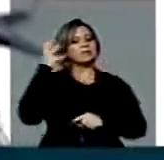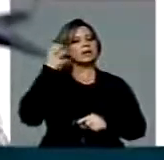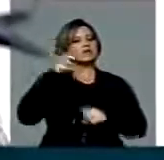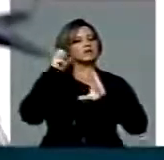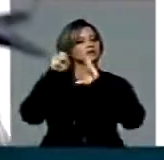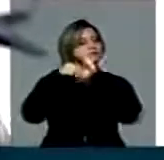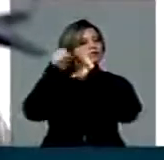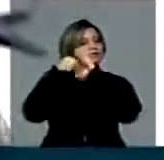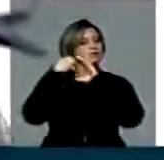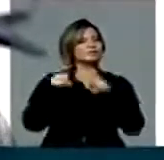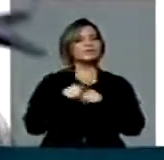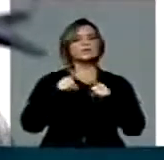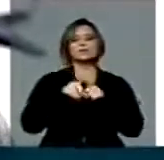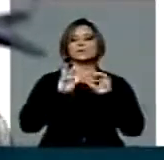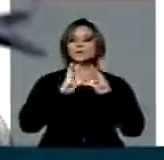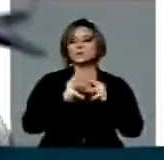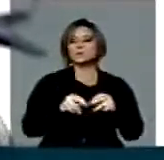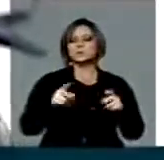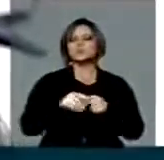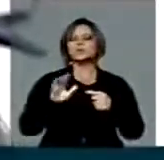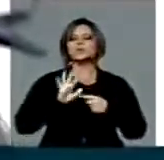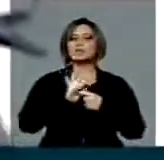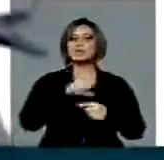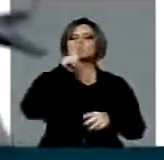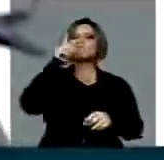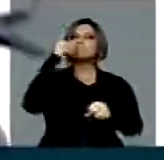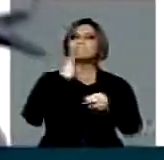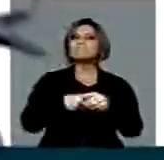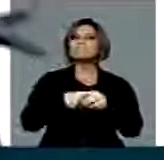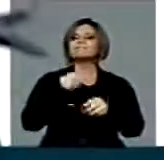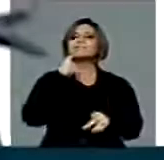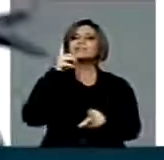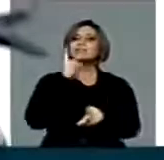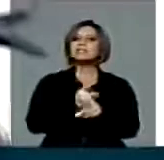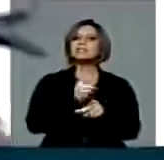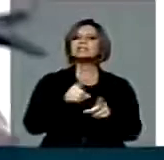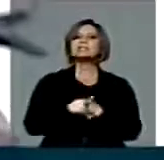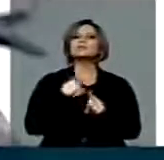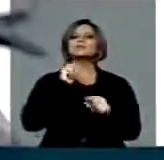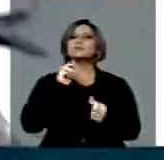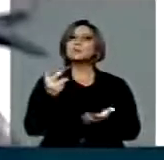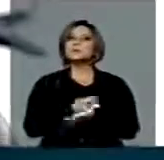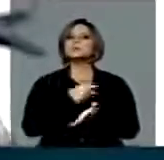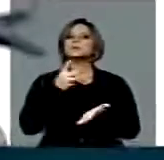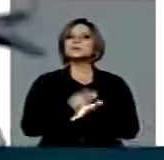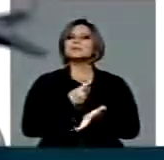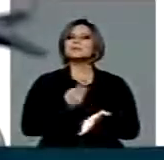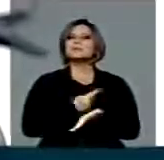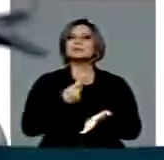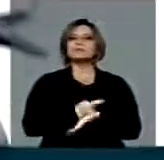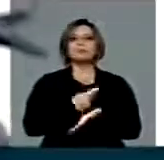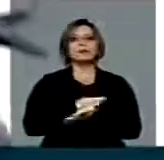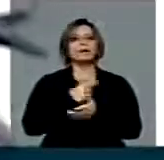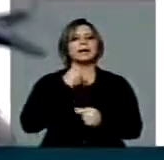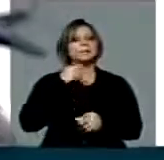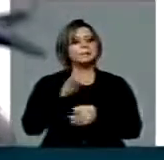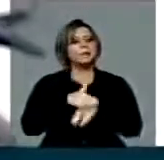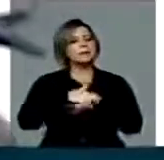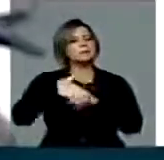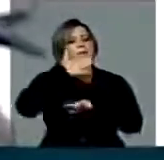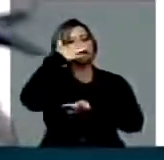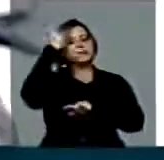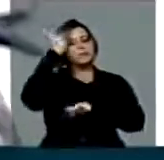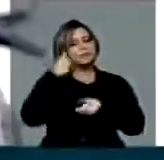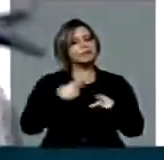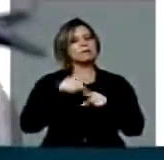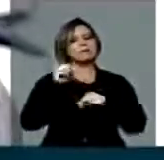tivemos de diagnosticar nossas deficiências para, então, fortalecer a nossa